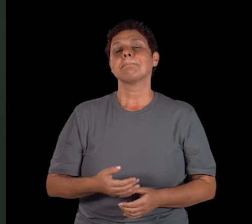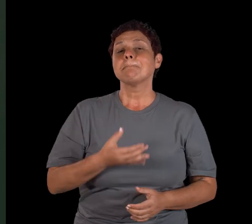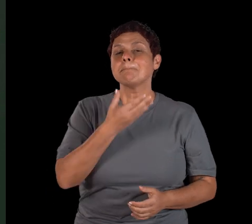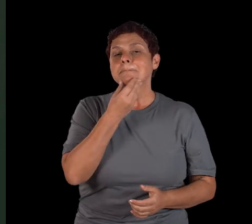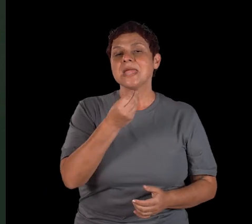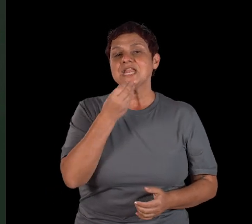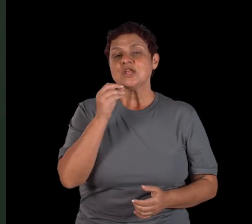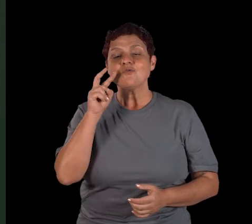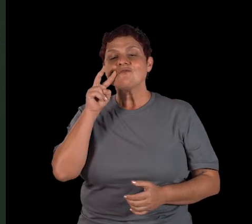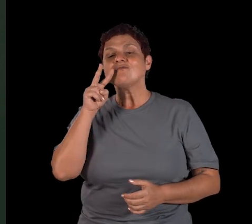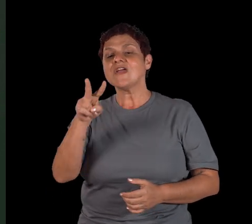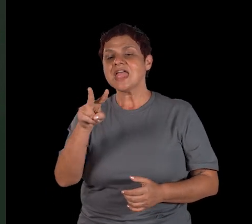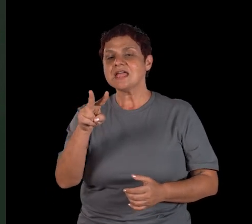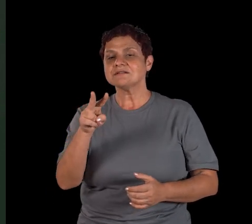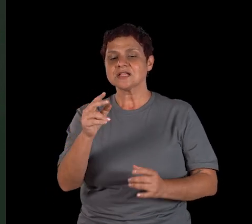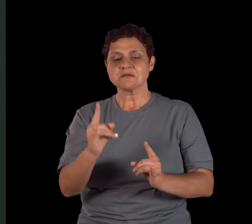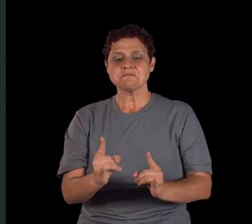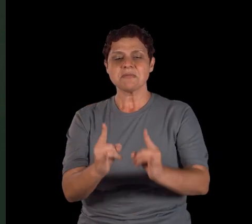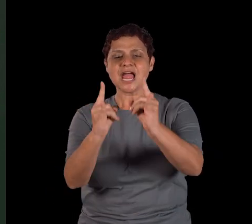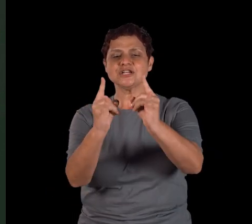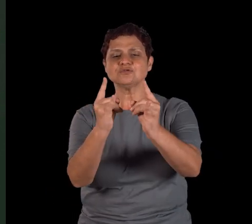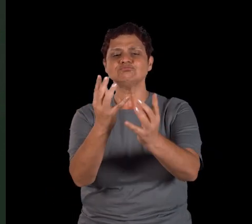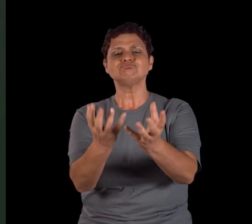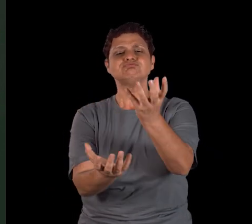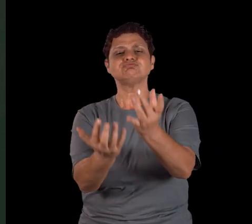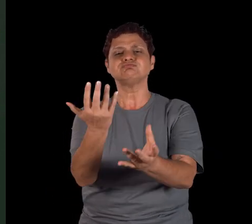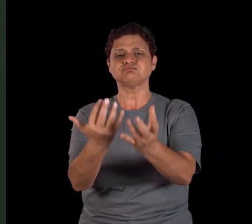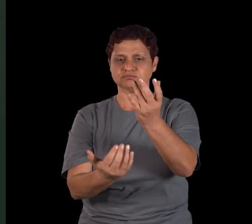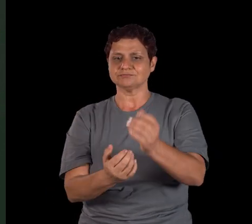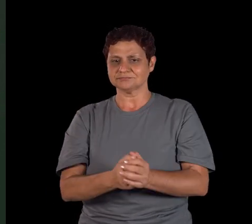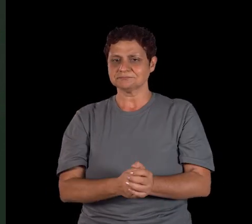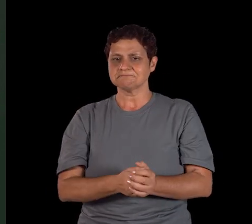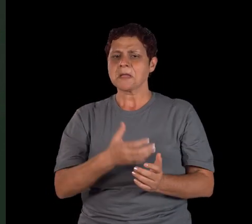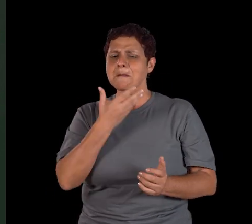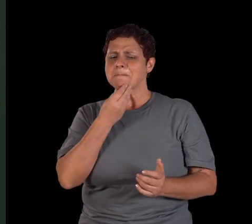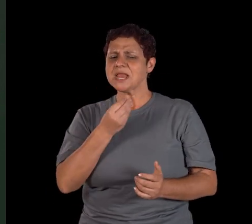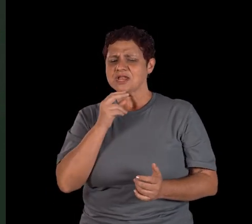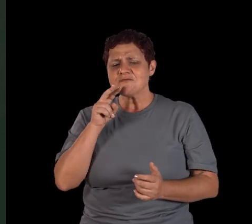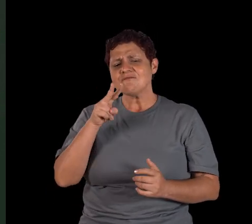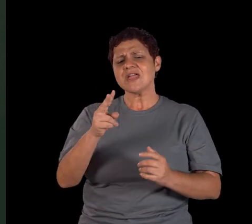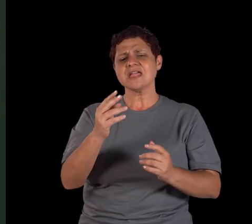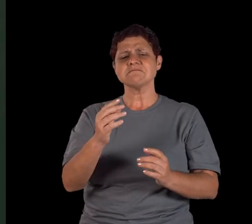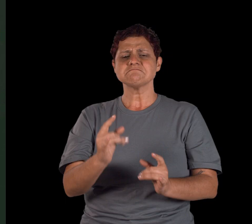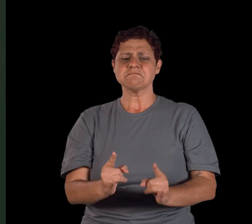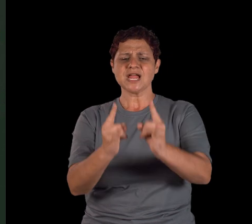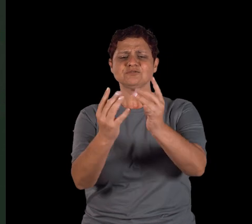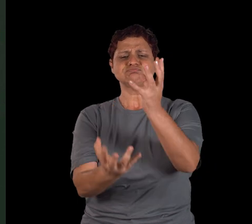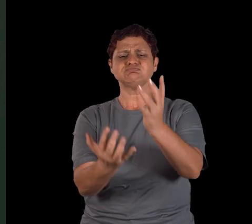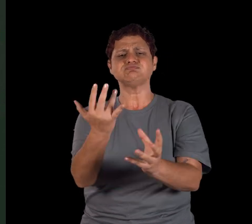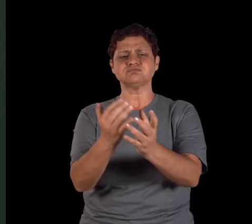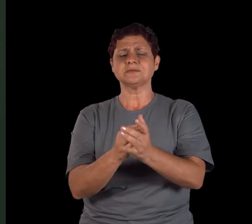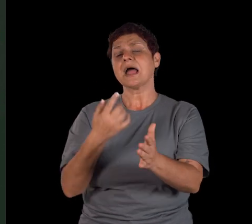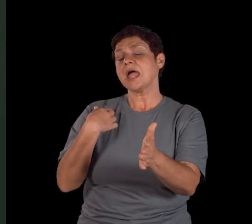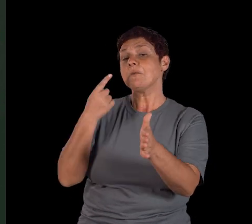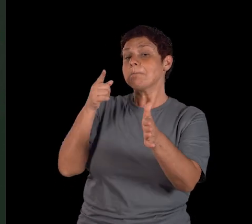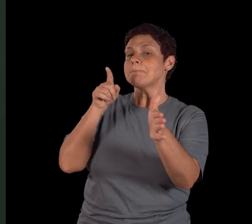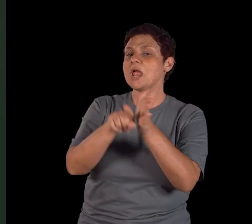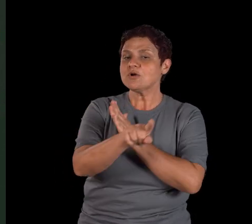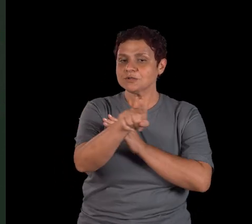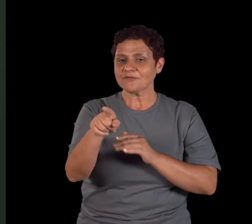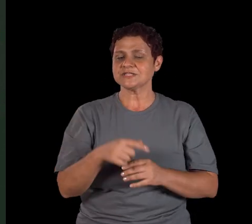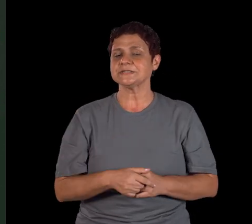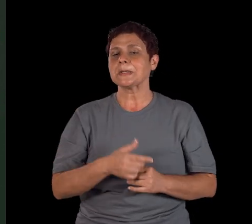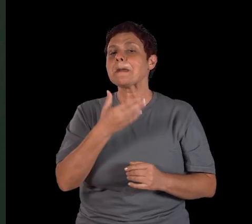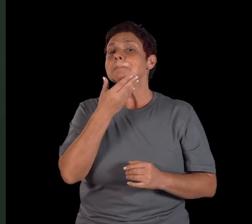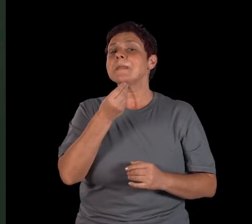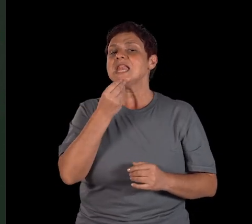Menino vê incêndio do prédio. Menino vê incêndio do prédio. Beleza. A minha pergunta é,